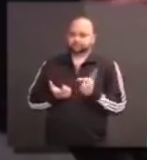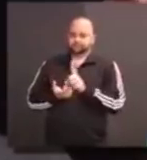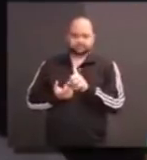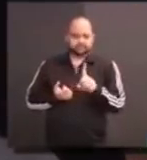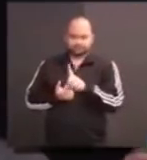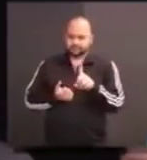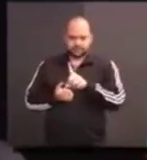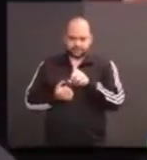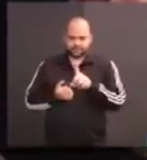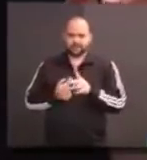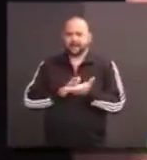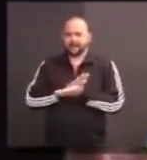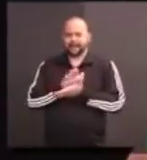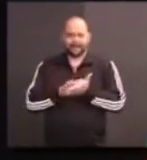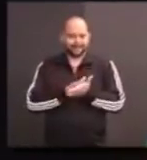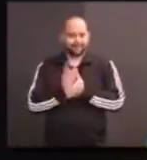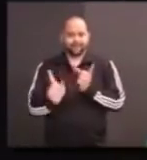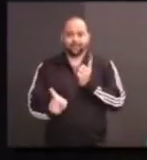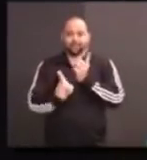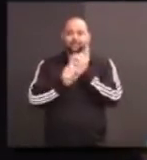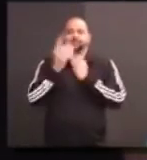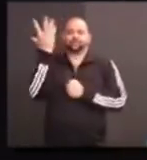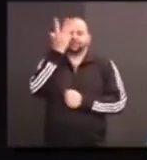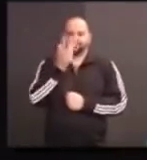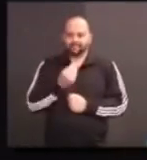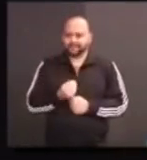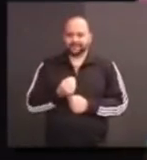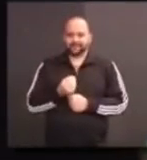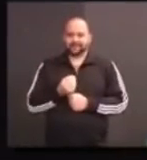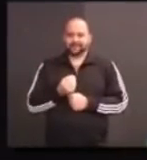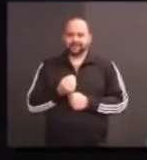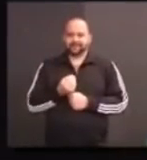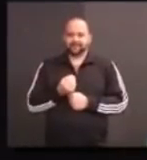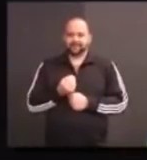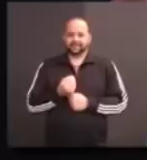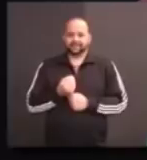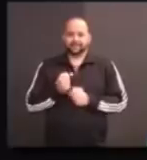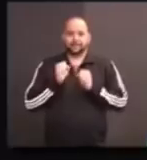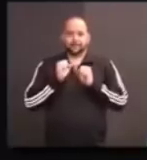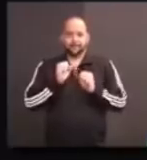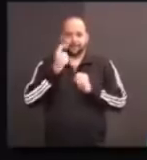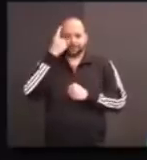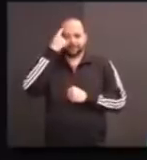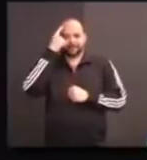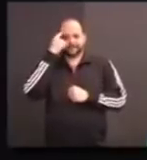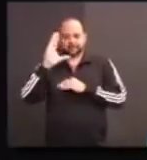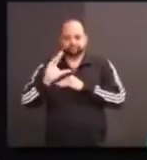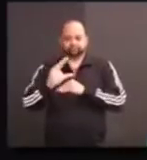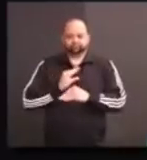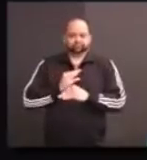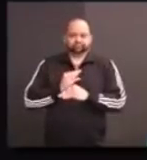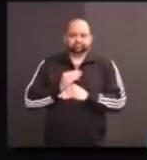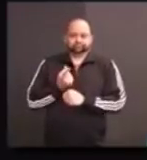encontro espírita deveria cogitar de sucesso financeiro.